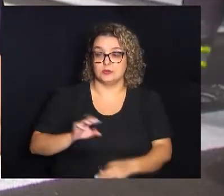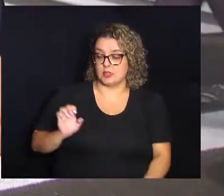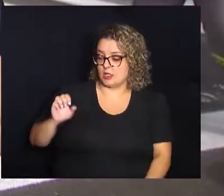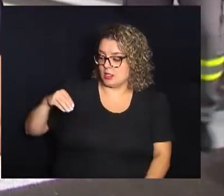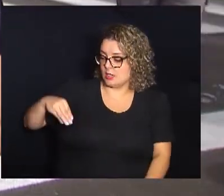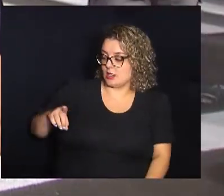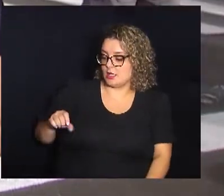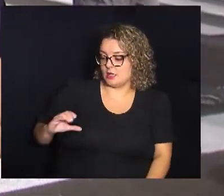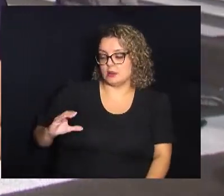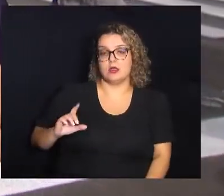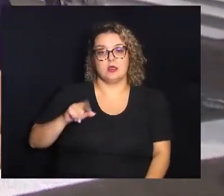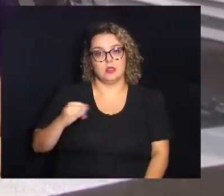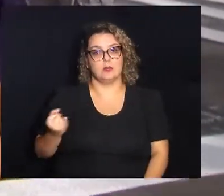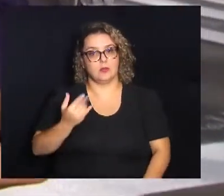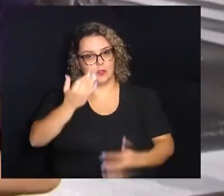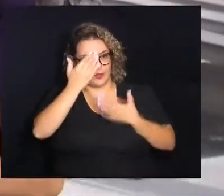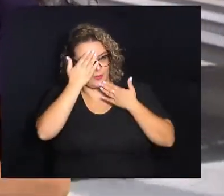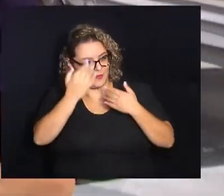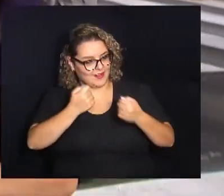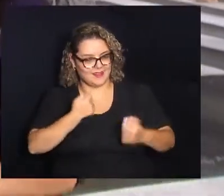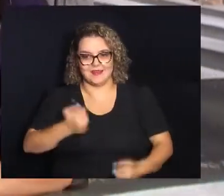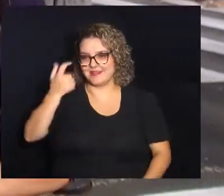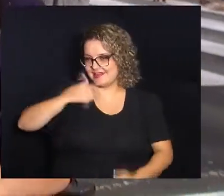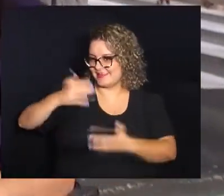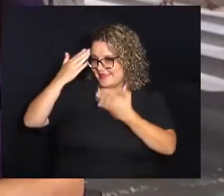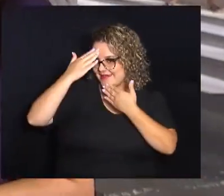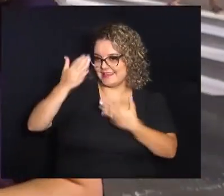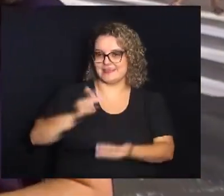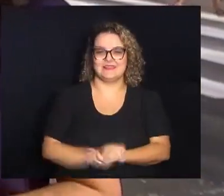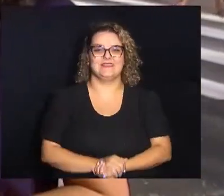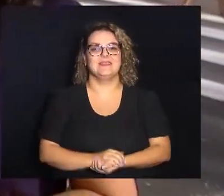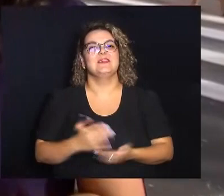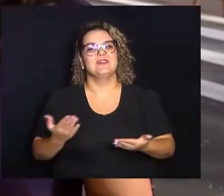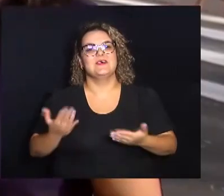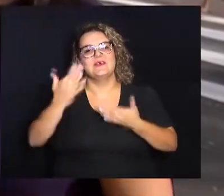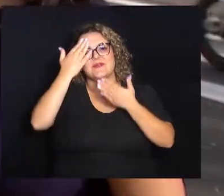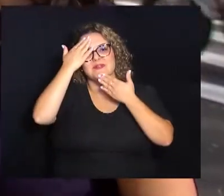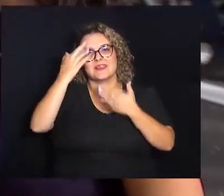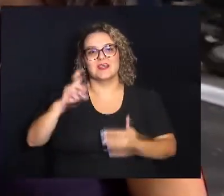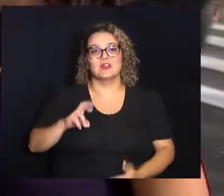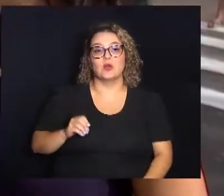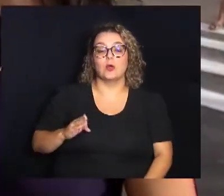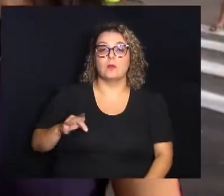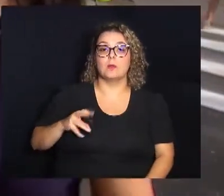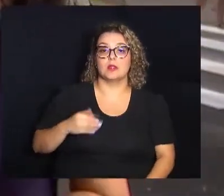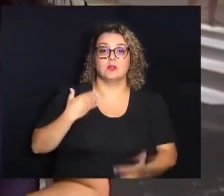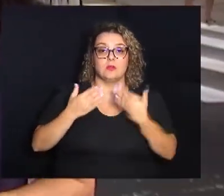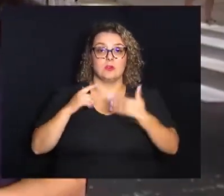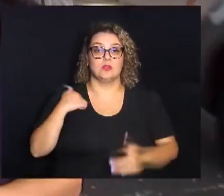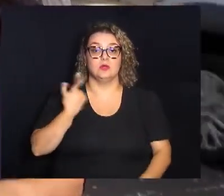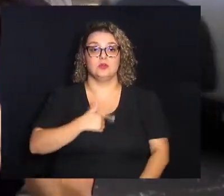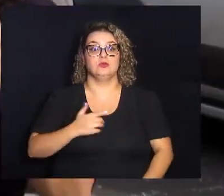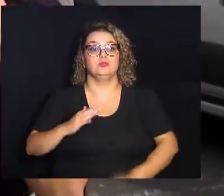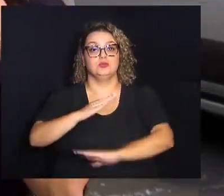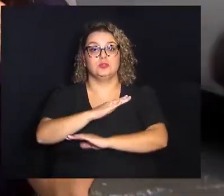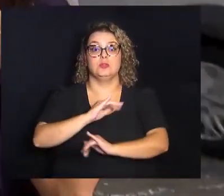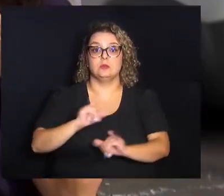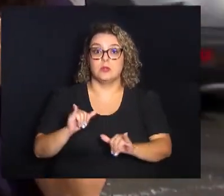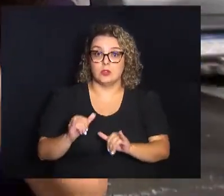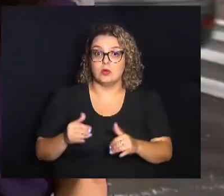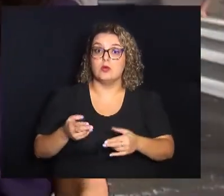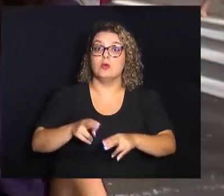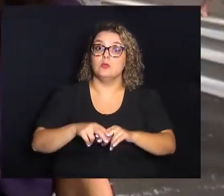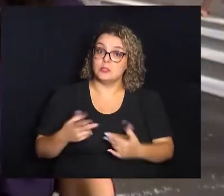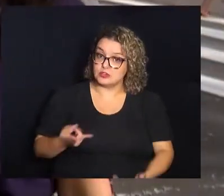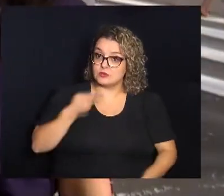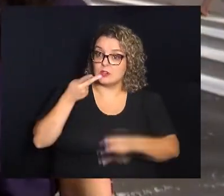são fundamentais. Muito obrigado pela entrevista. Muito obrigada. Valeu. Muito obrigado a Roberta, conversando conosco aqui no Câmara Notícia. Portanto, falando